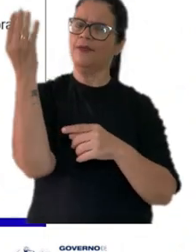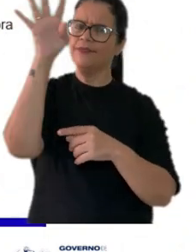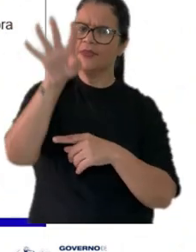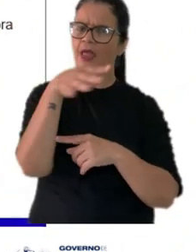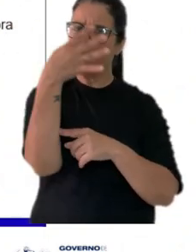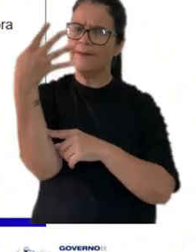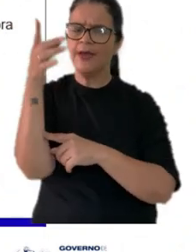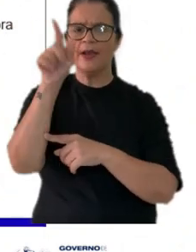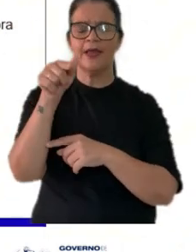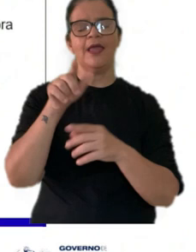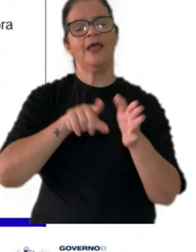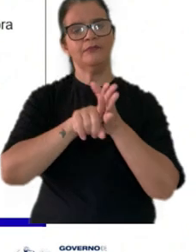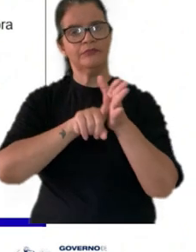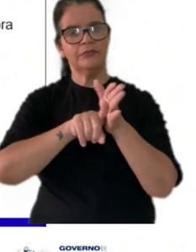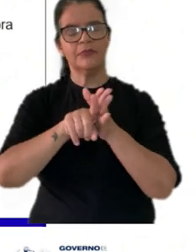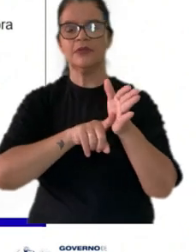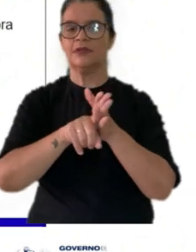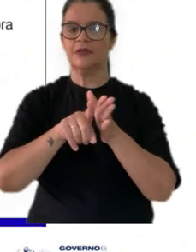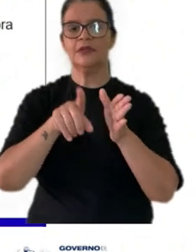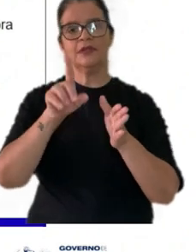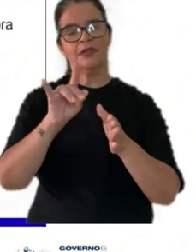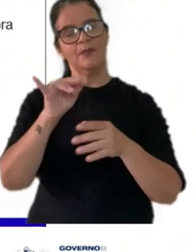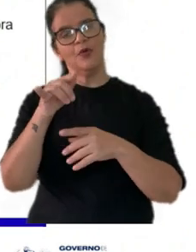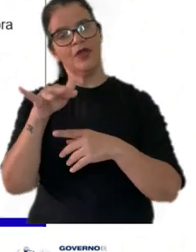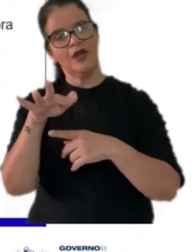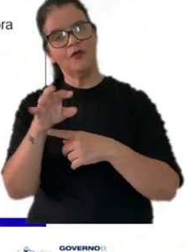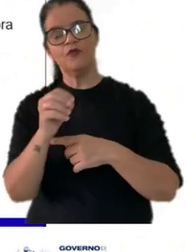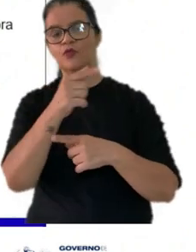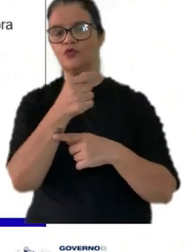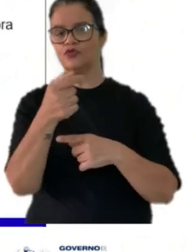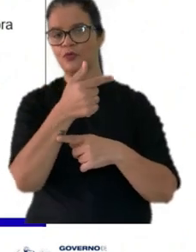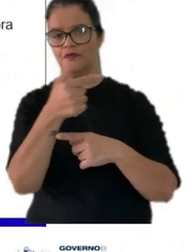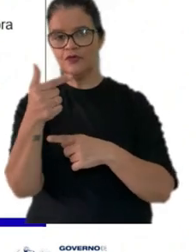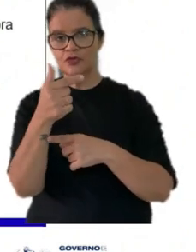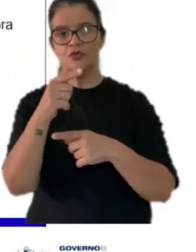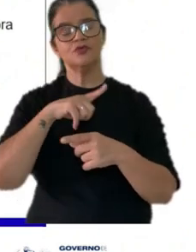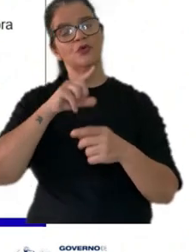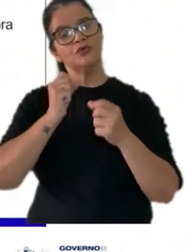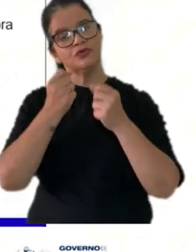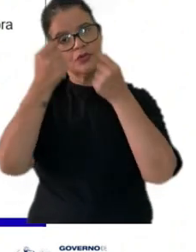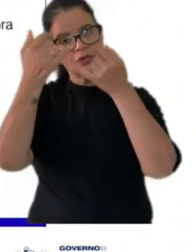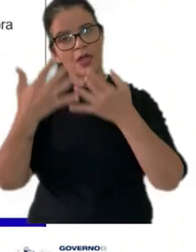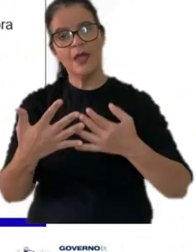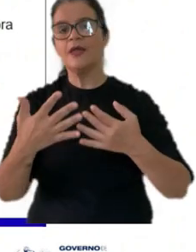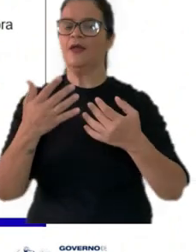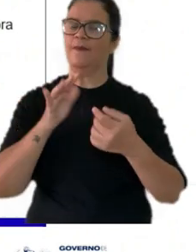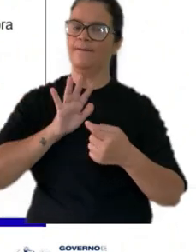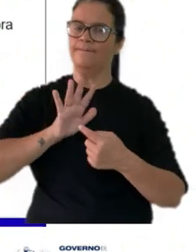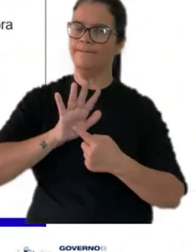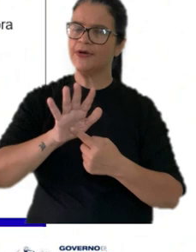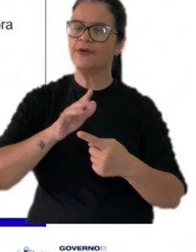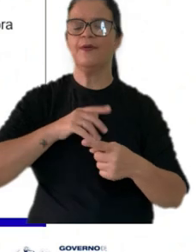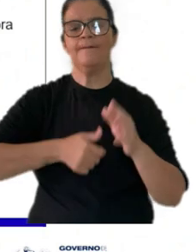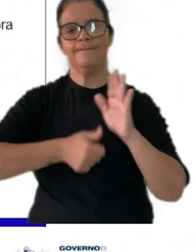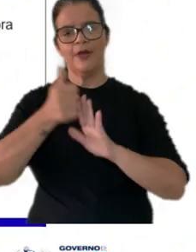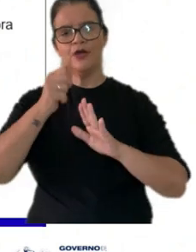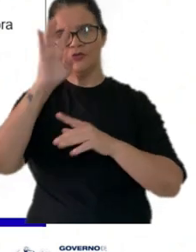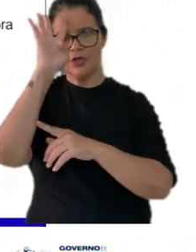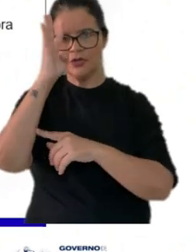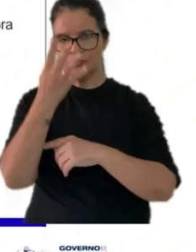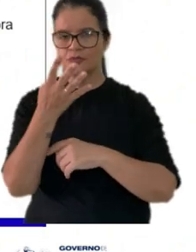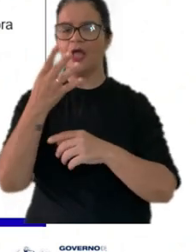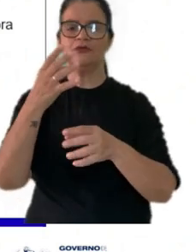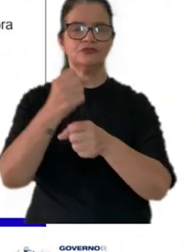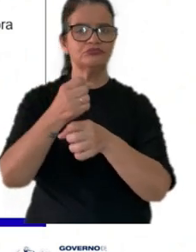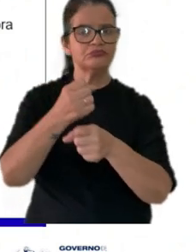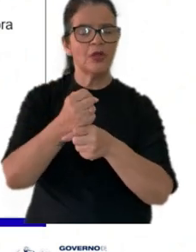do censo demográfico de 2022 onde traz os primeiros resultados sobre os povos indígenas eu